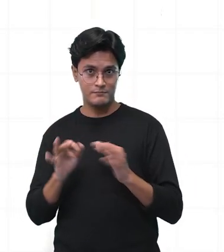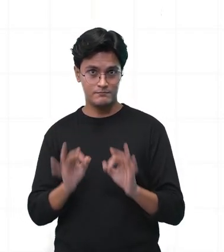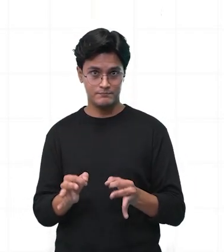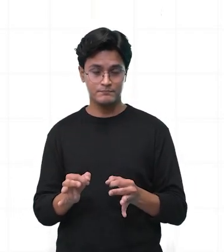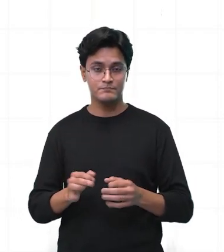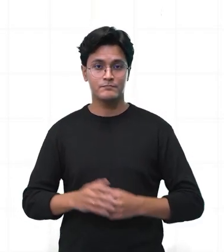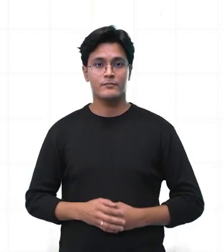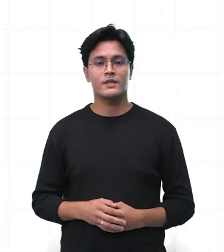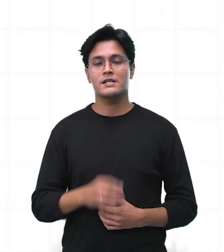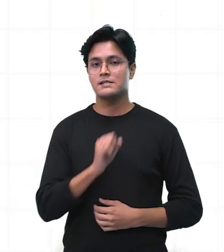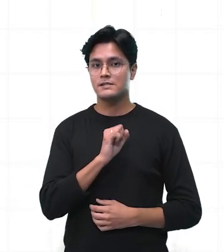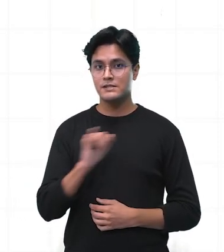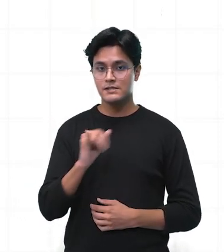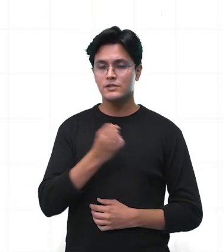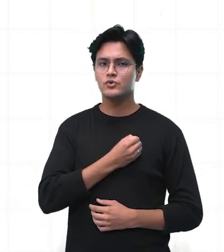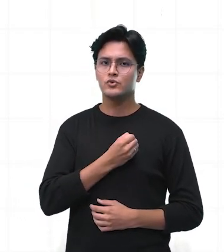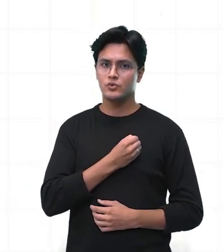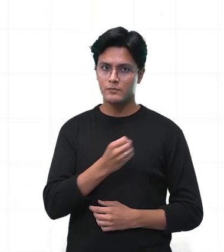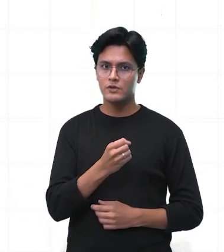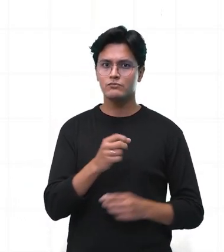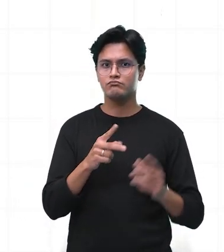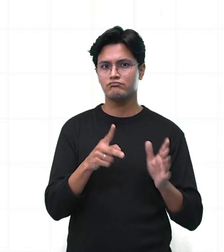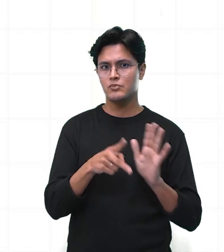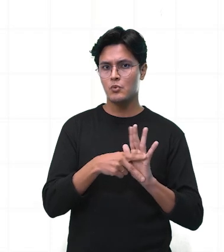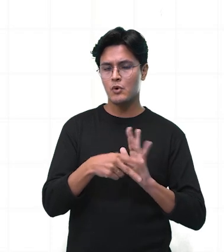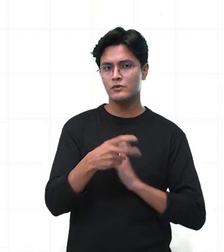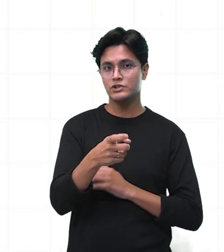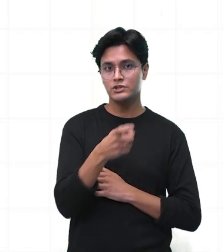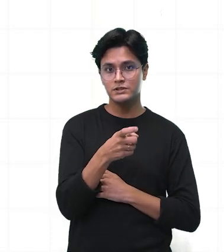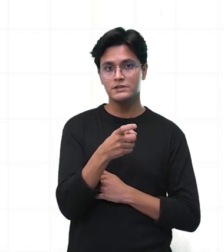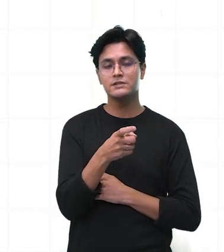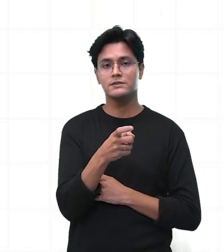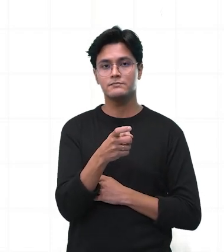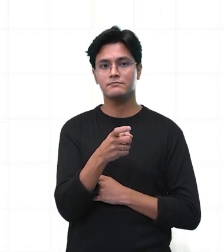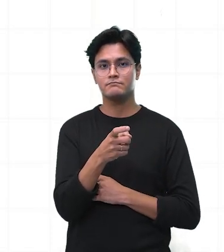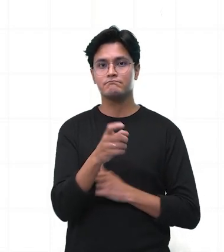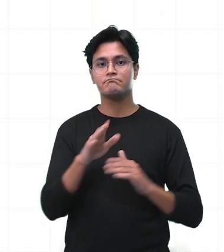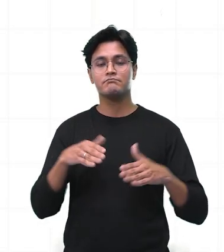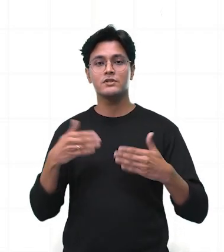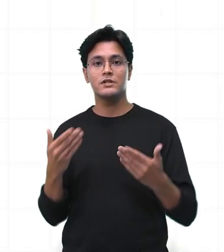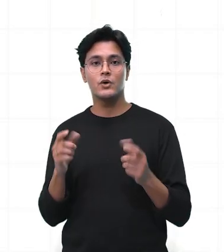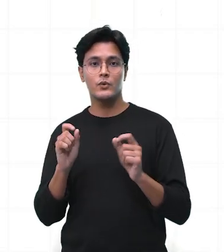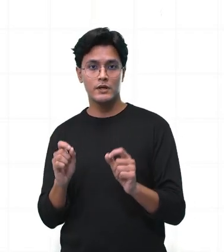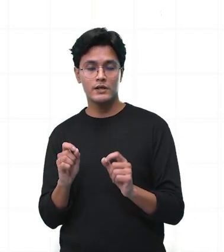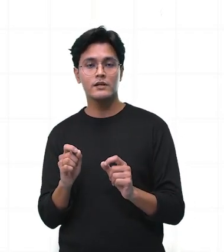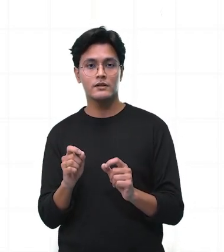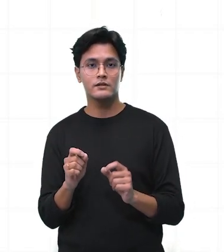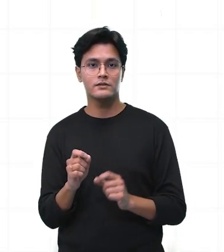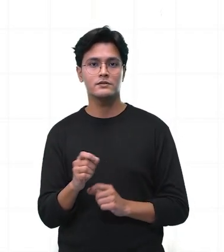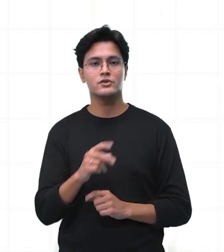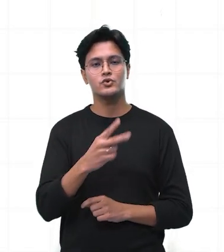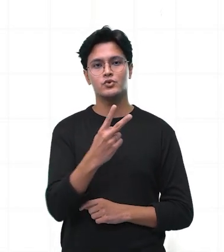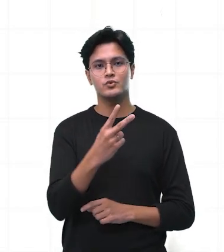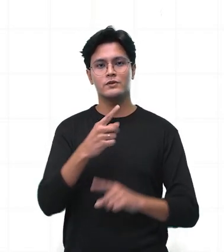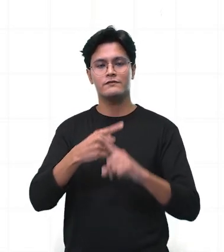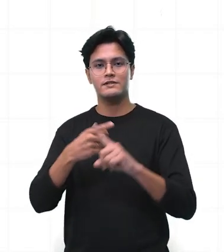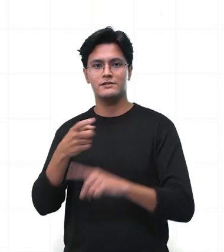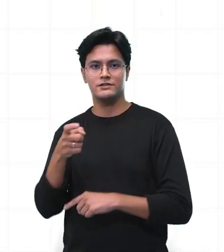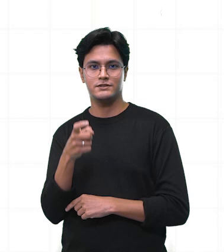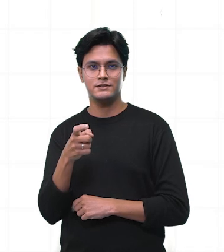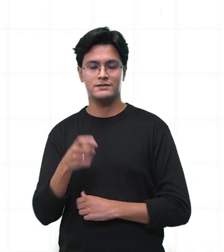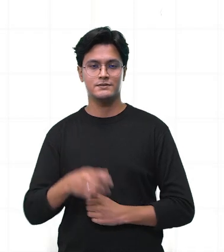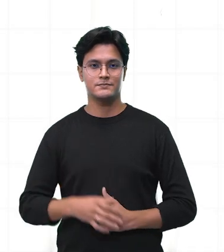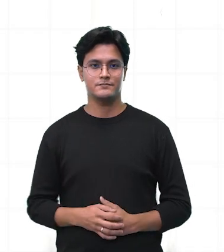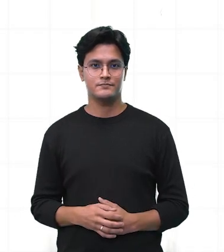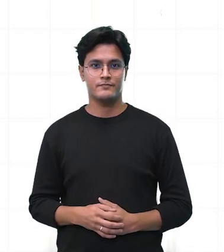esse número for x, então, como está falando aqui, ó, o dobro de um número vai ser 2 vezes x.